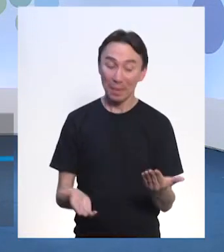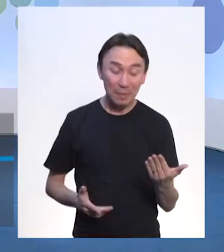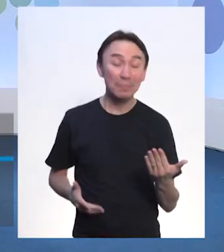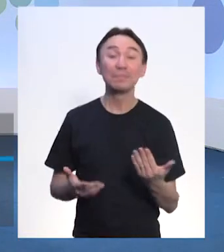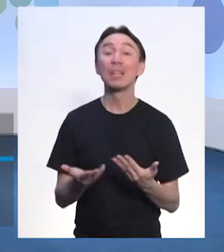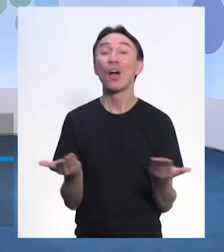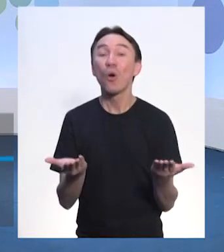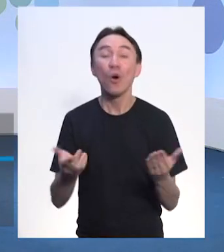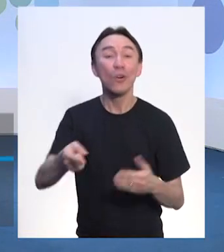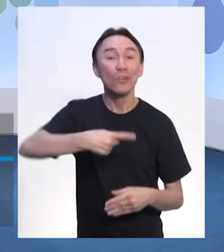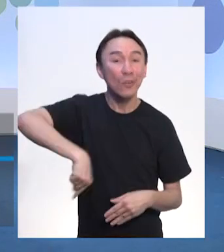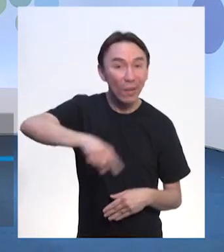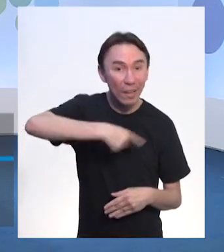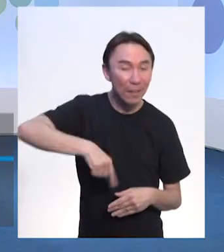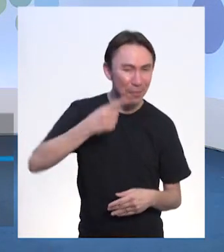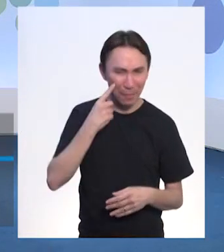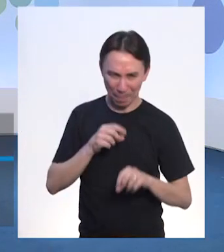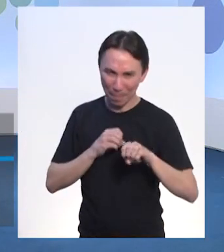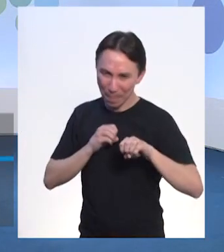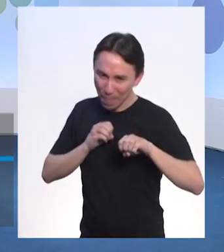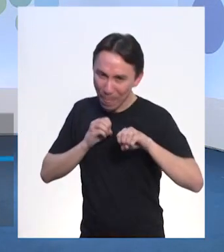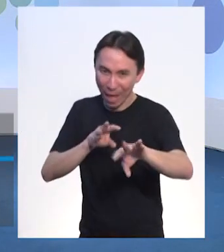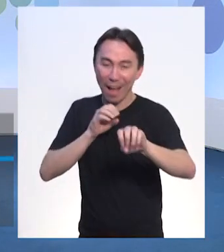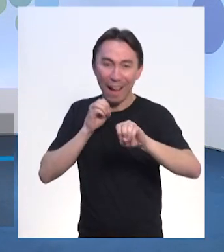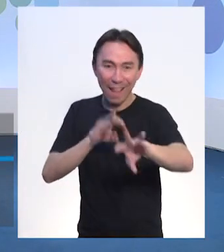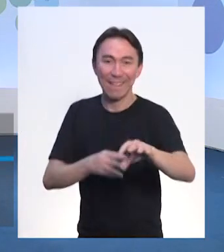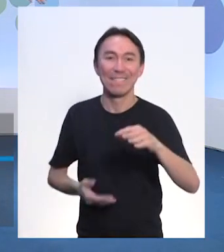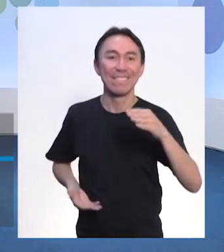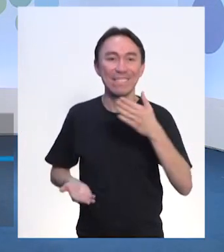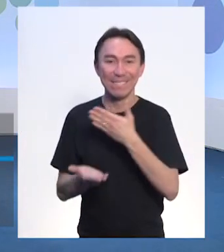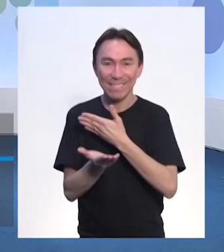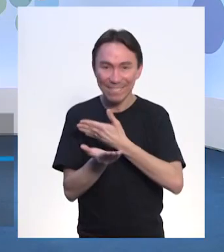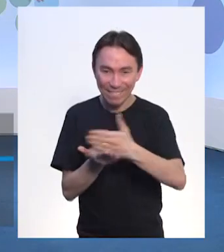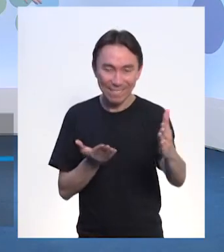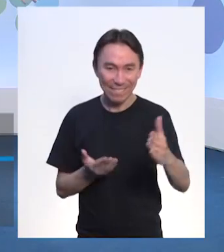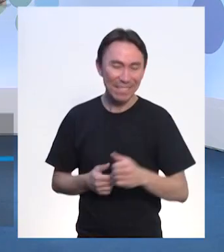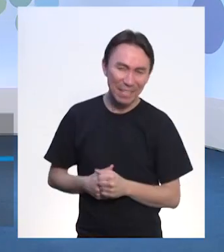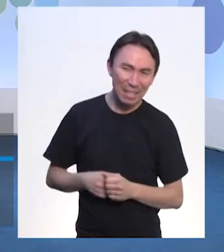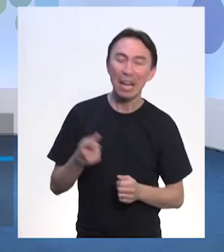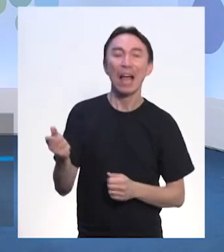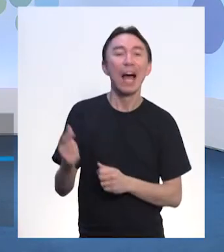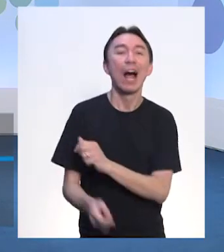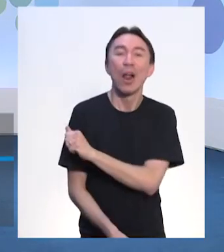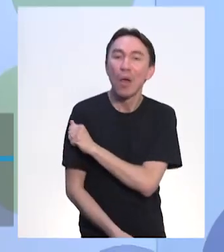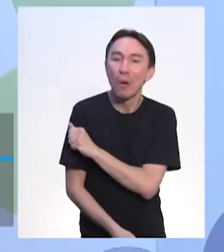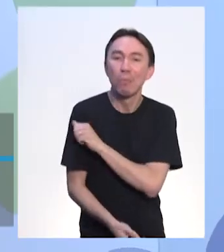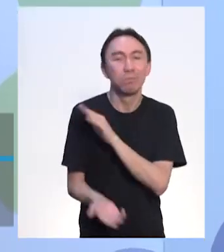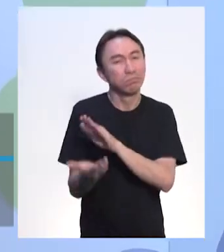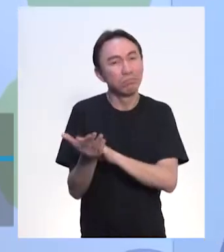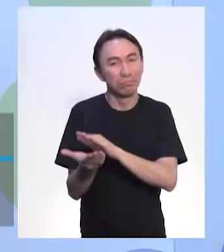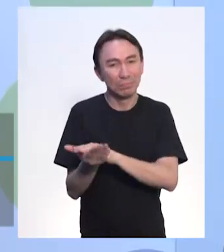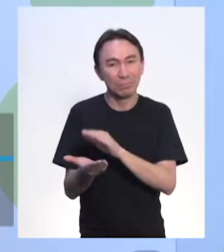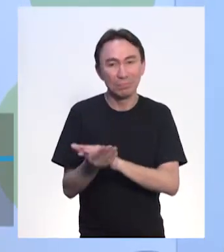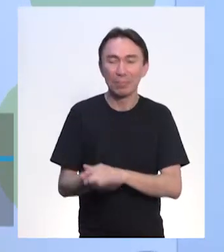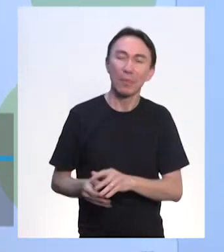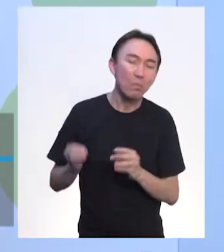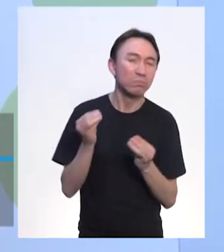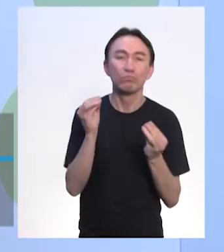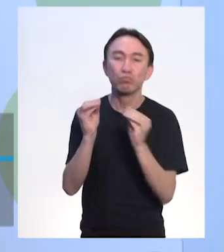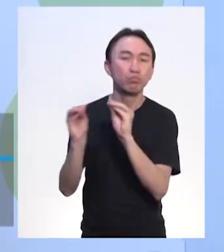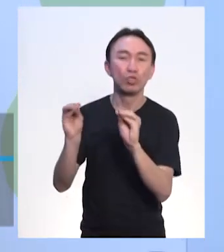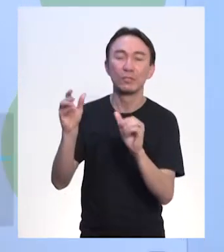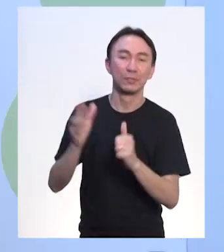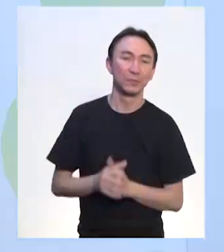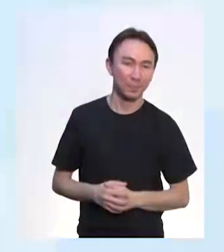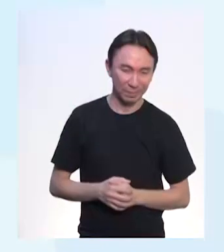vamos que vamos de aula. E habilidade? E parabéns para as alunas, né? Isso. Um beijo no coração de vocês. Habilidade